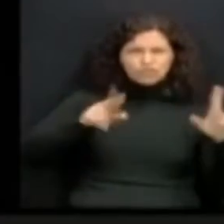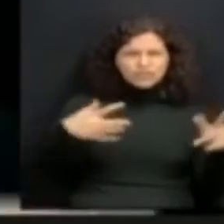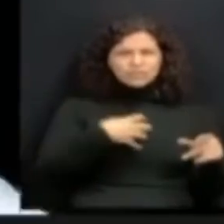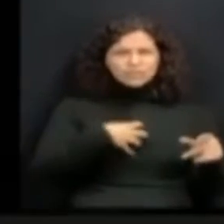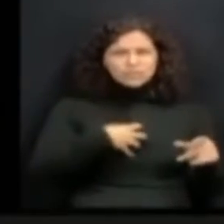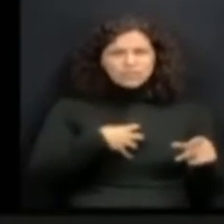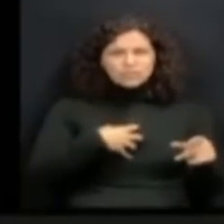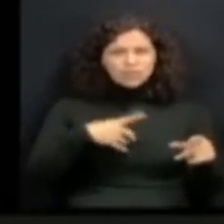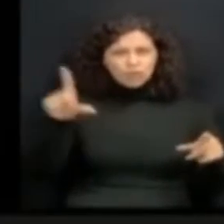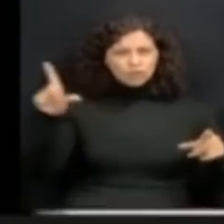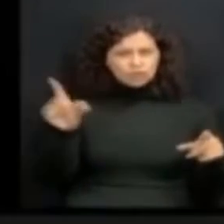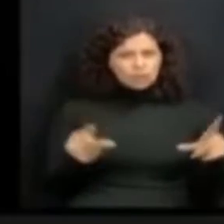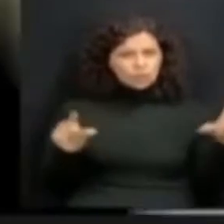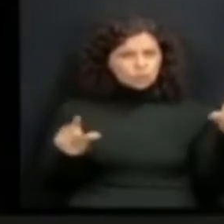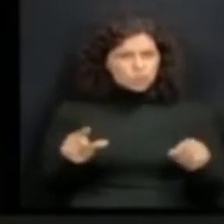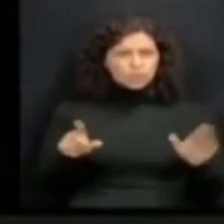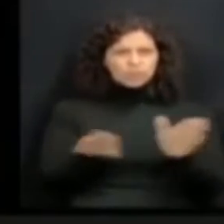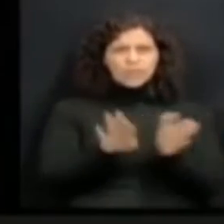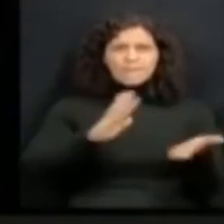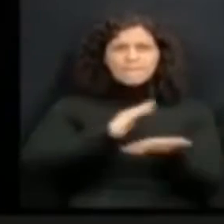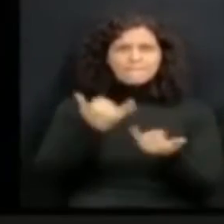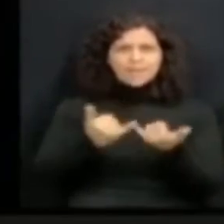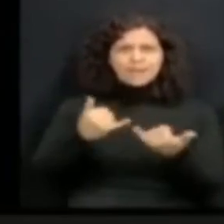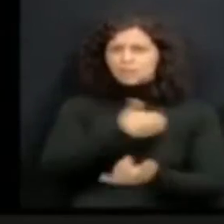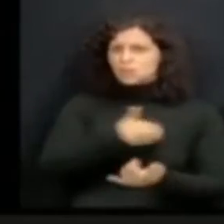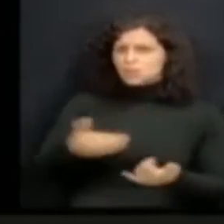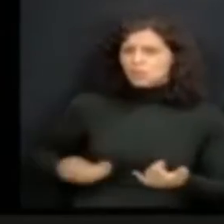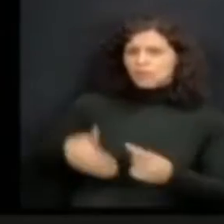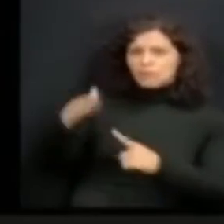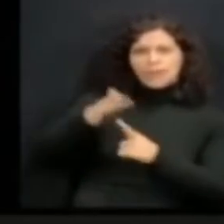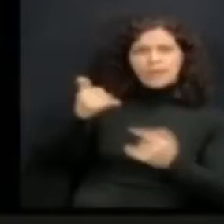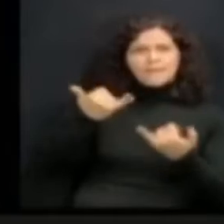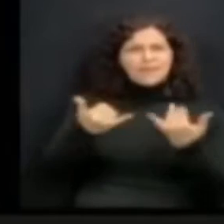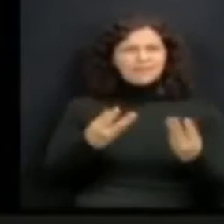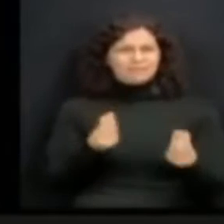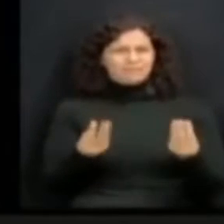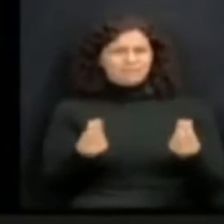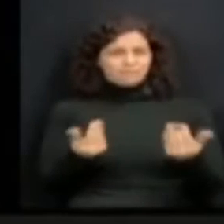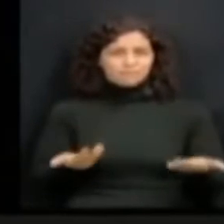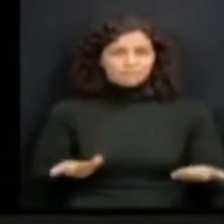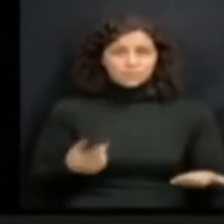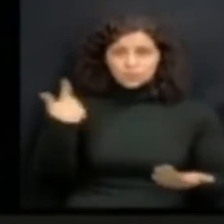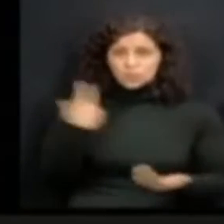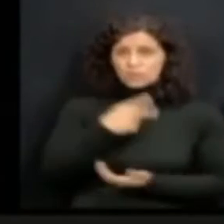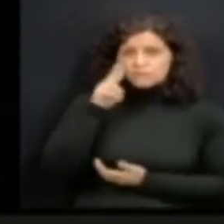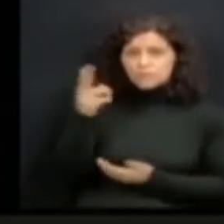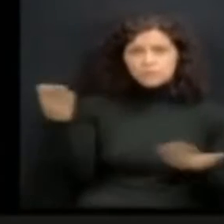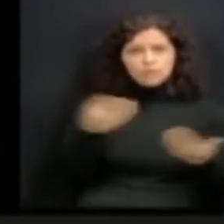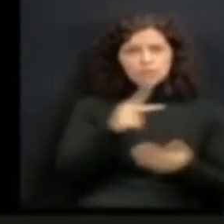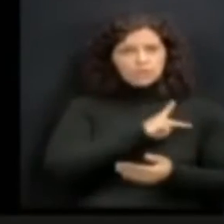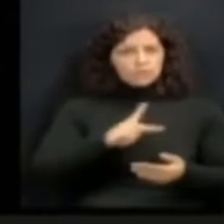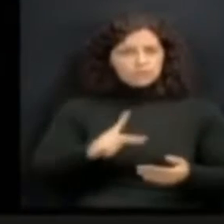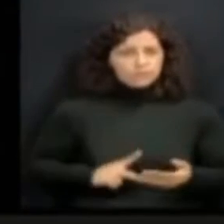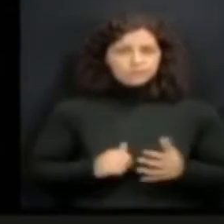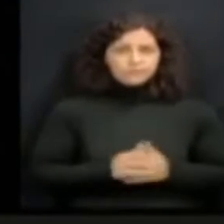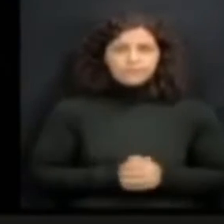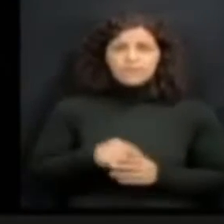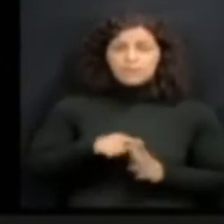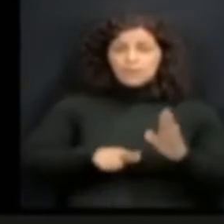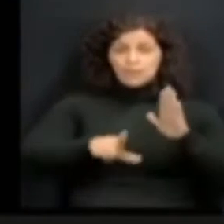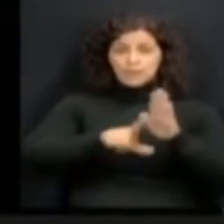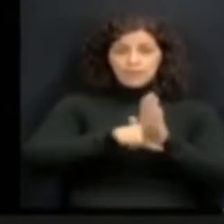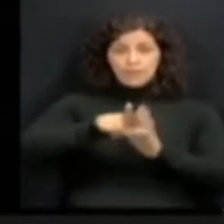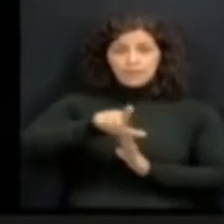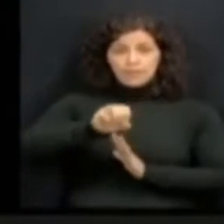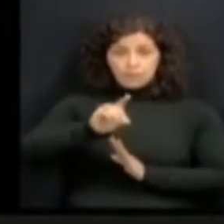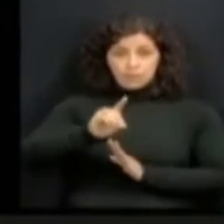e diminuem, aniquilam o governo do Estado nesse sentido. O que a gente está tendo aqui, presidente, é uma